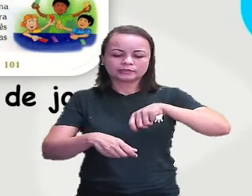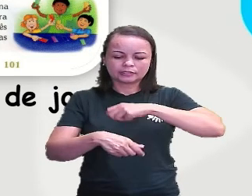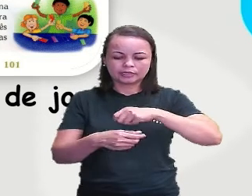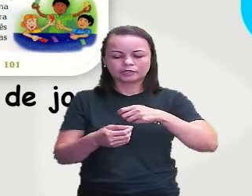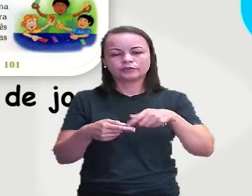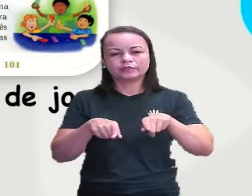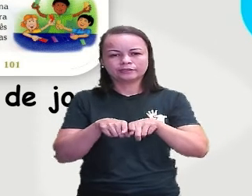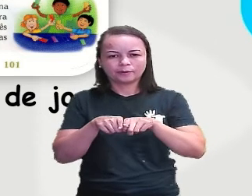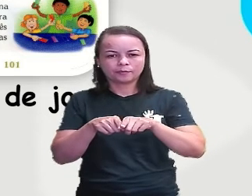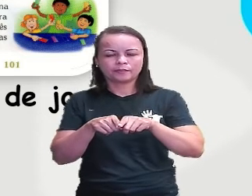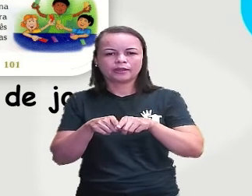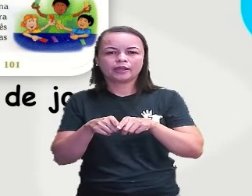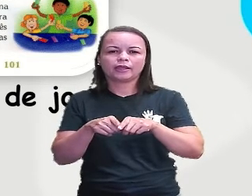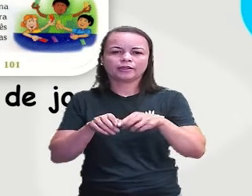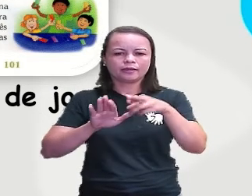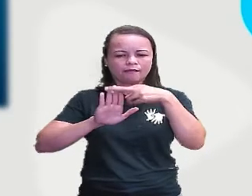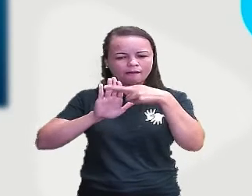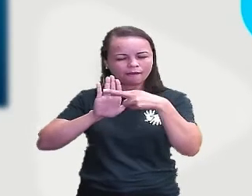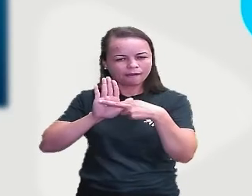também.